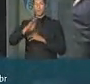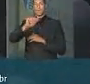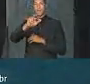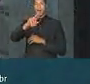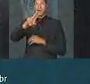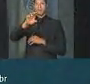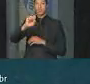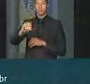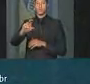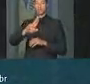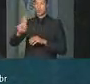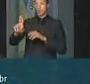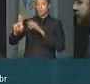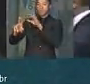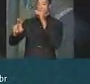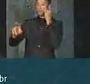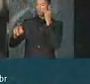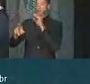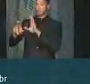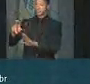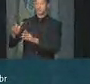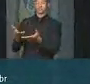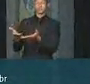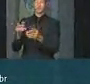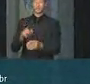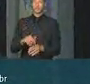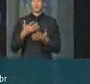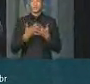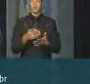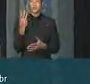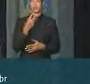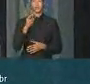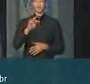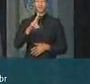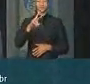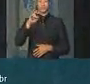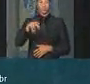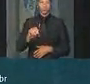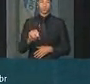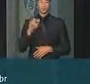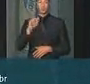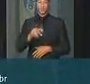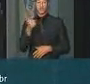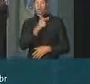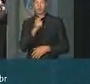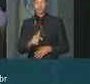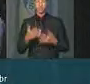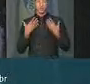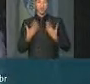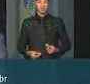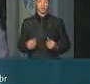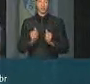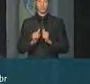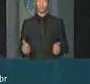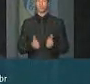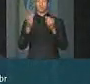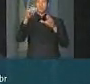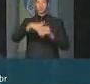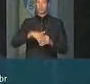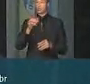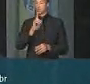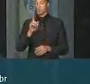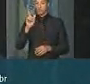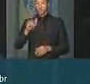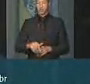nomeado pela Dilma que veio e confessou isso é terceiro turno isso é não ter se conformado com o resultado da eleição